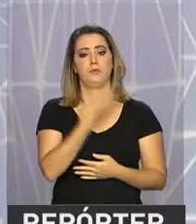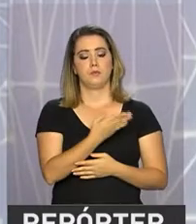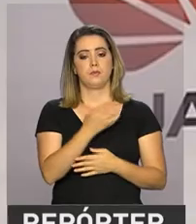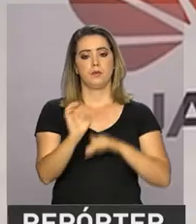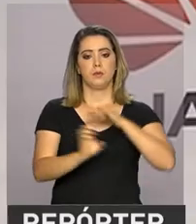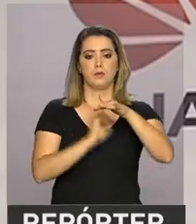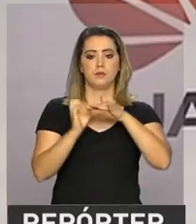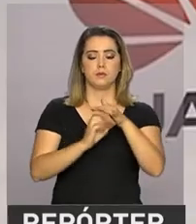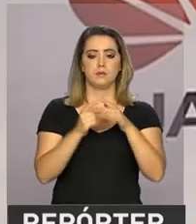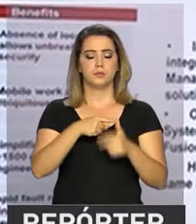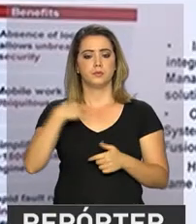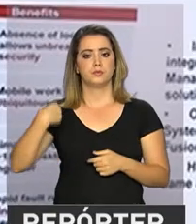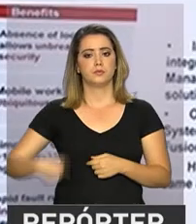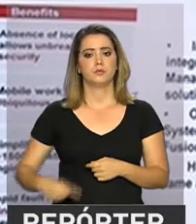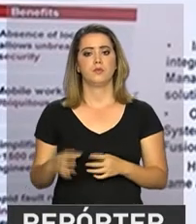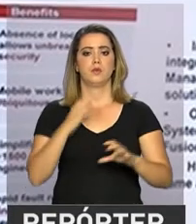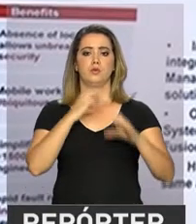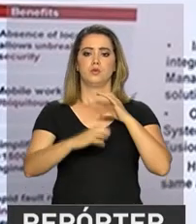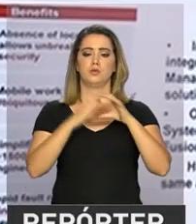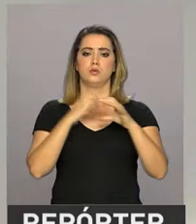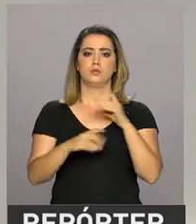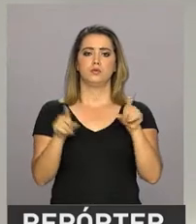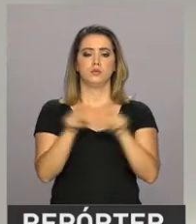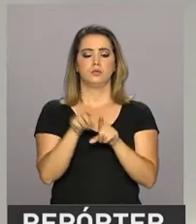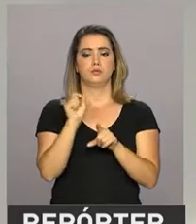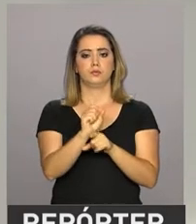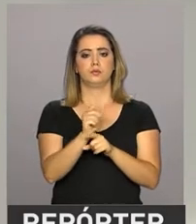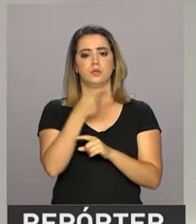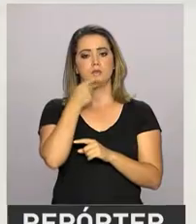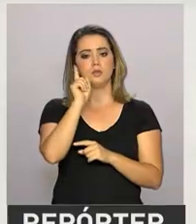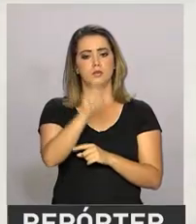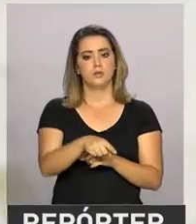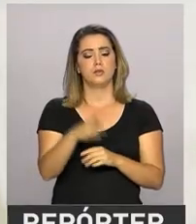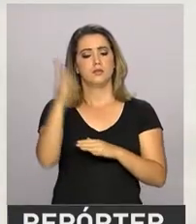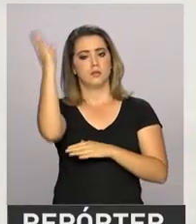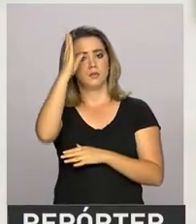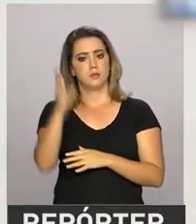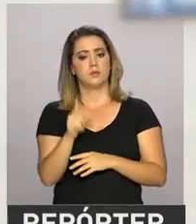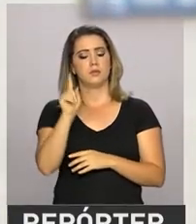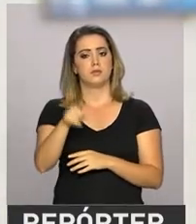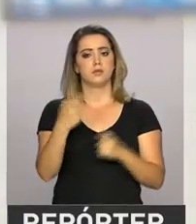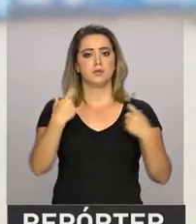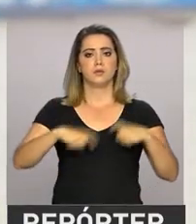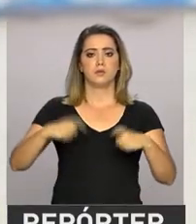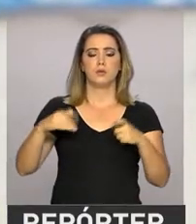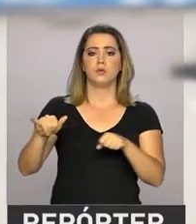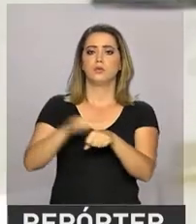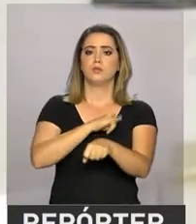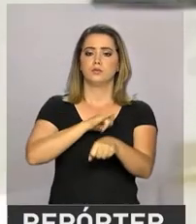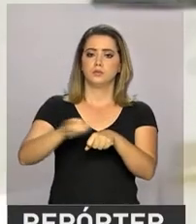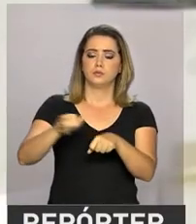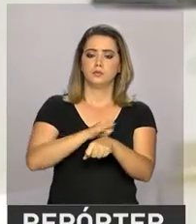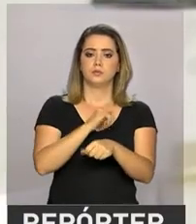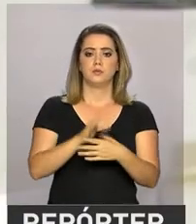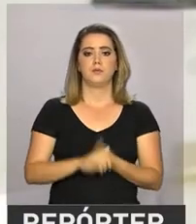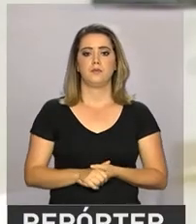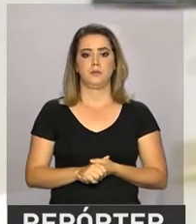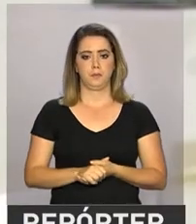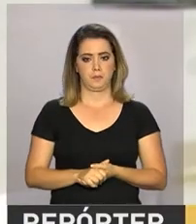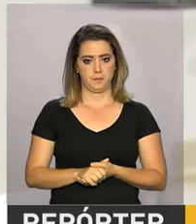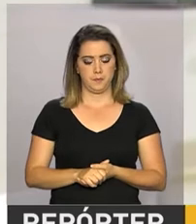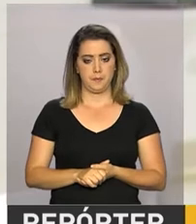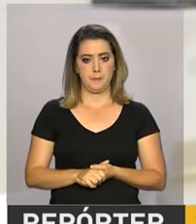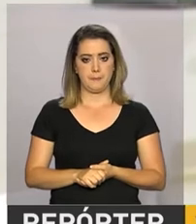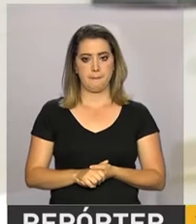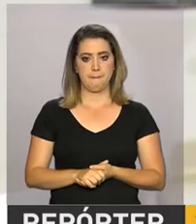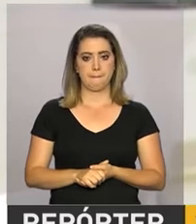dessa companhia chinesa de telecomunicações que considera o brasil um mercado estratégico o brasil é uma grande oportunidade